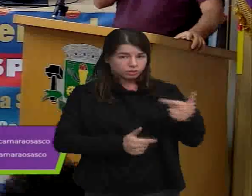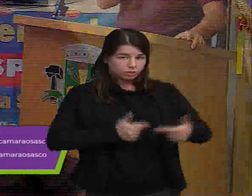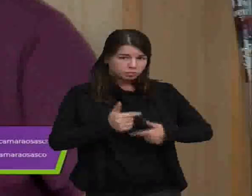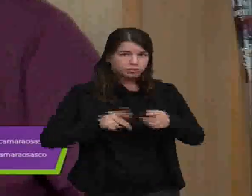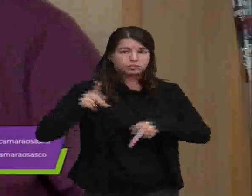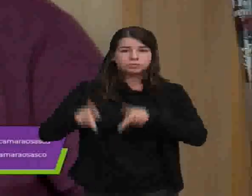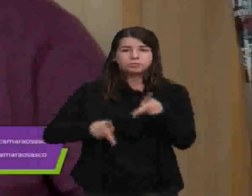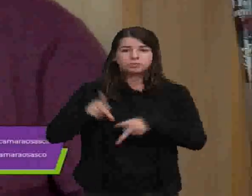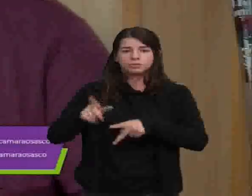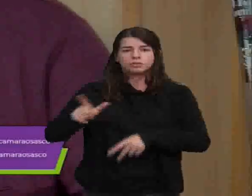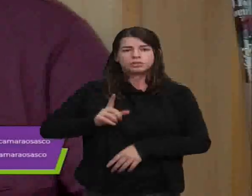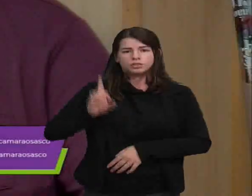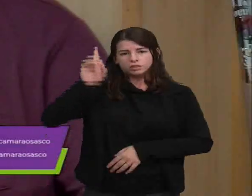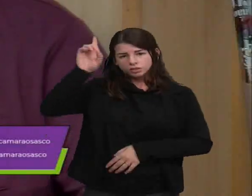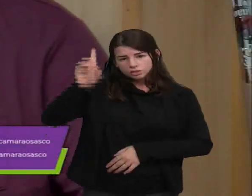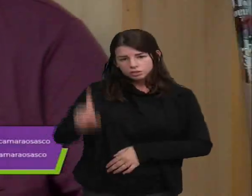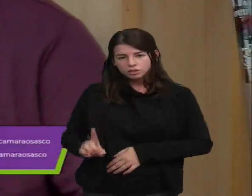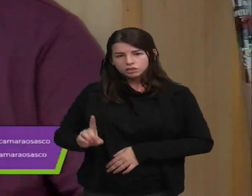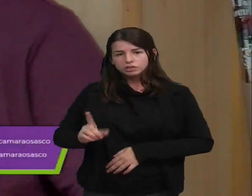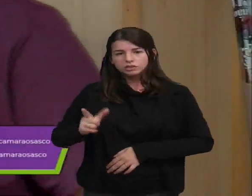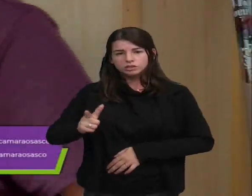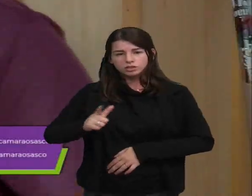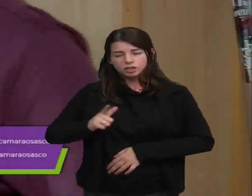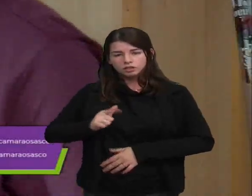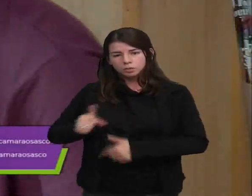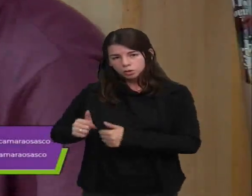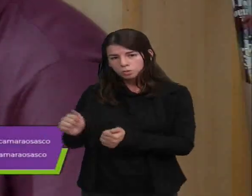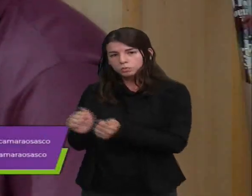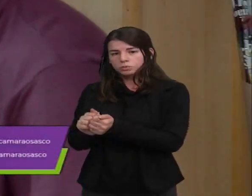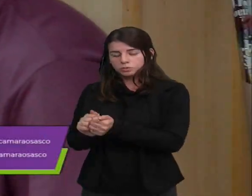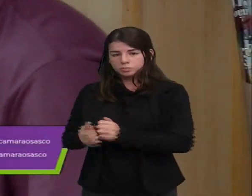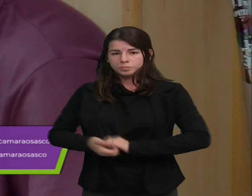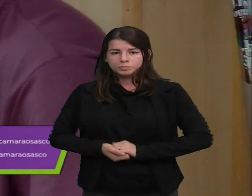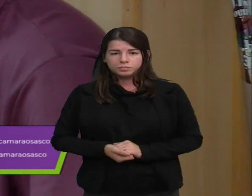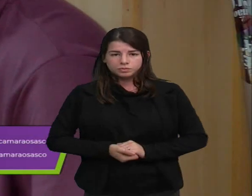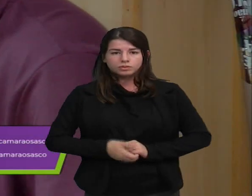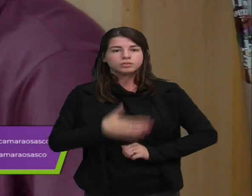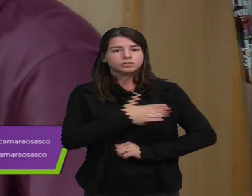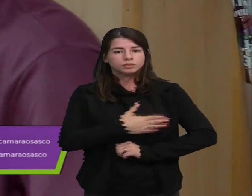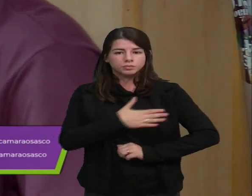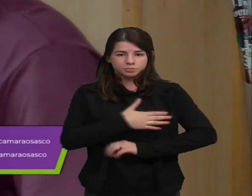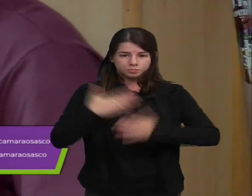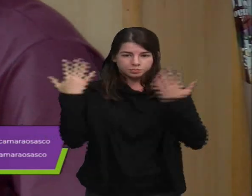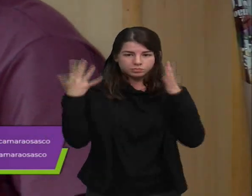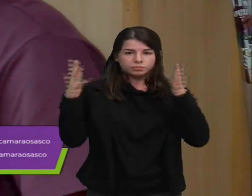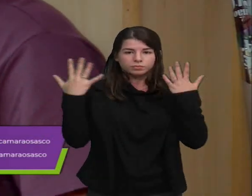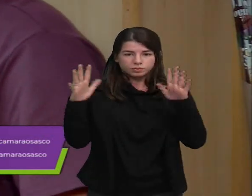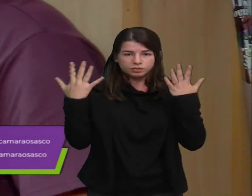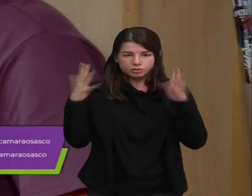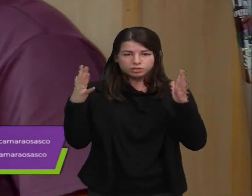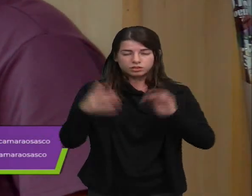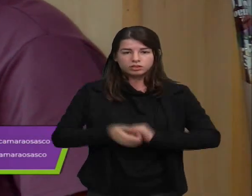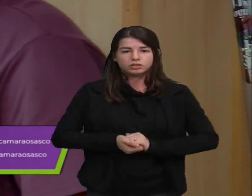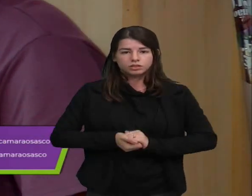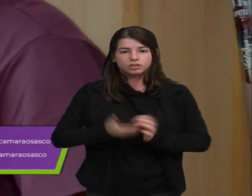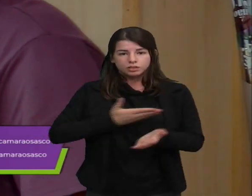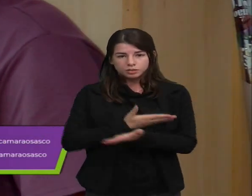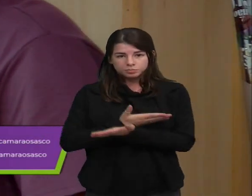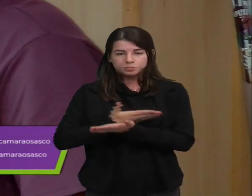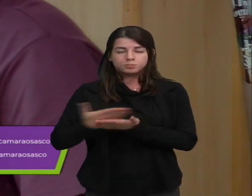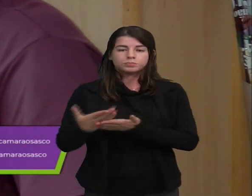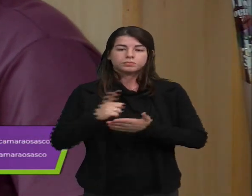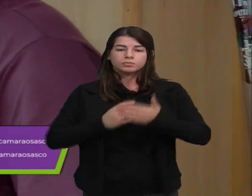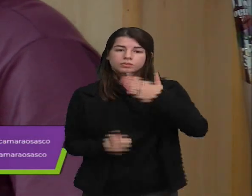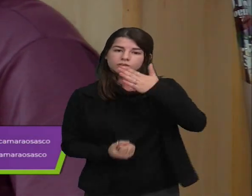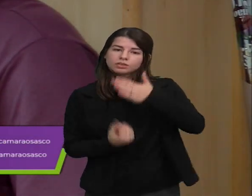população, diretoria do Cinta Ema, companheiros aqui. E quero parabenizar pela iniciativa da